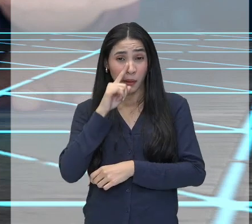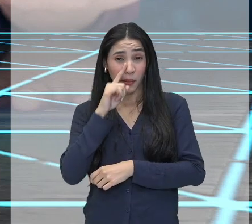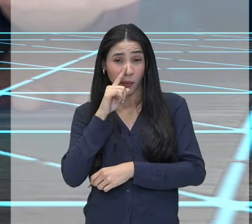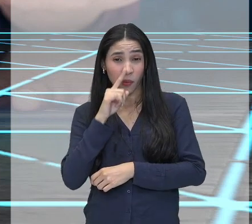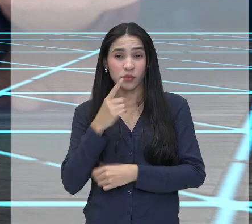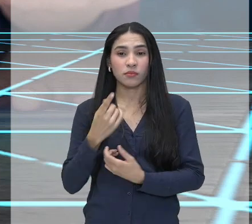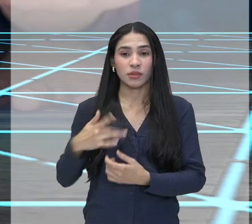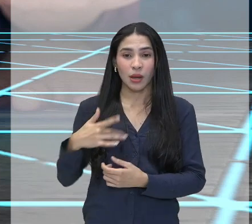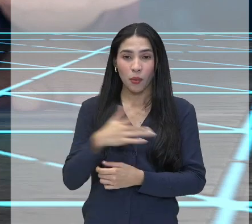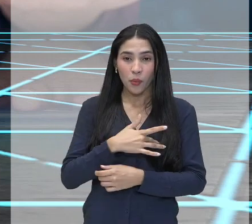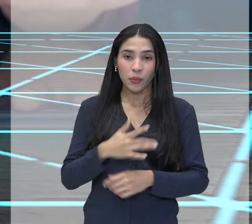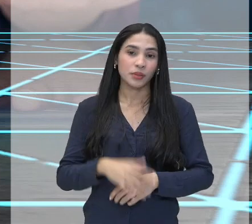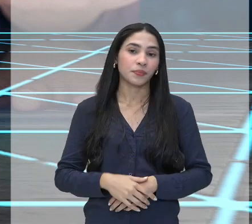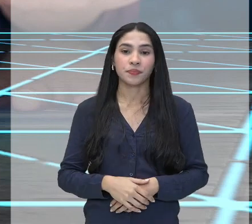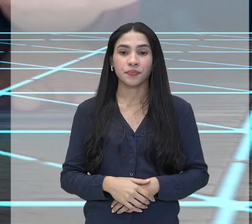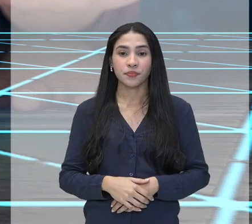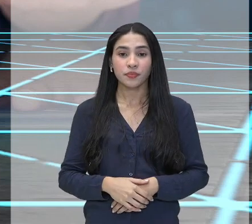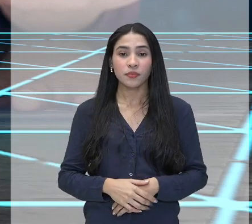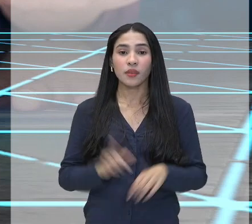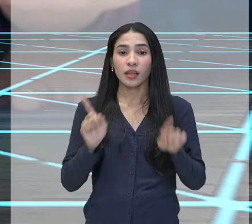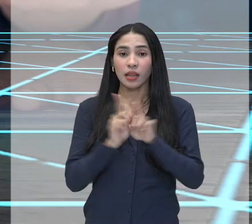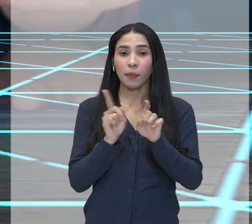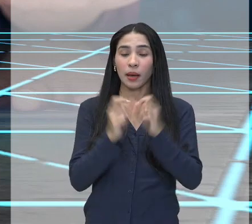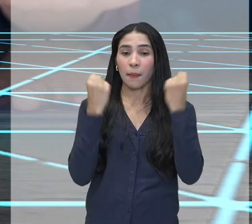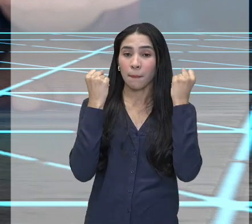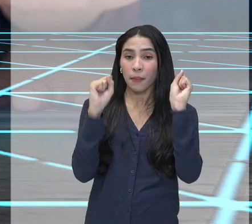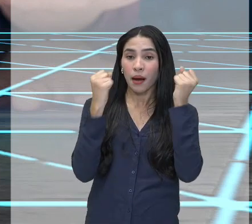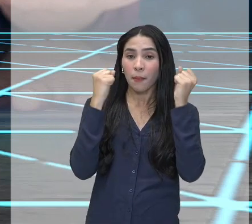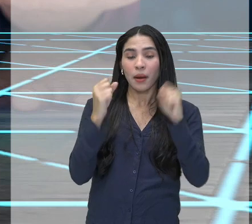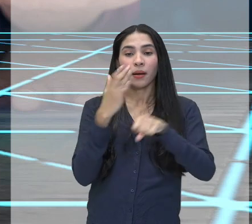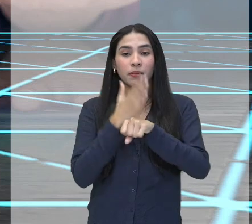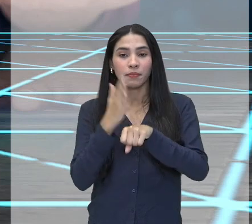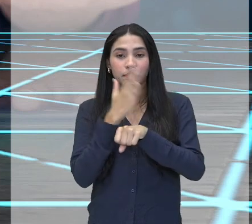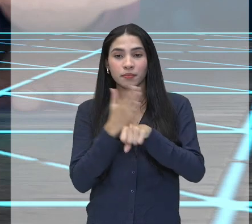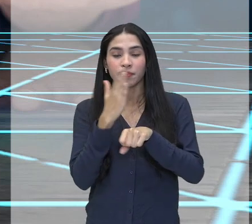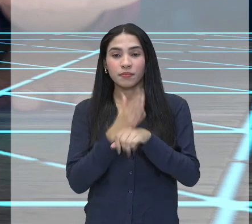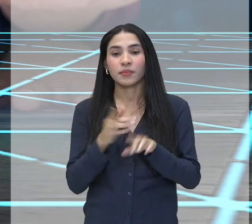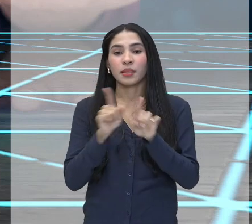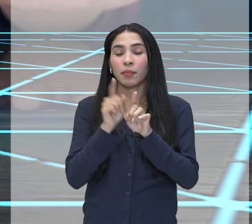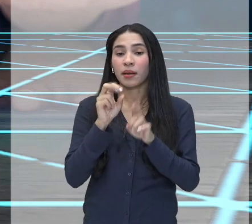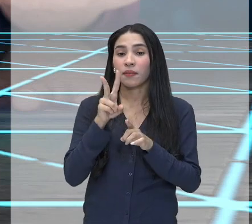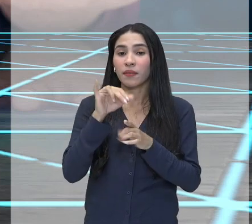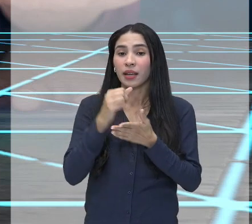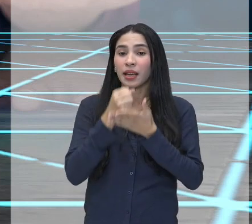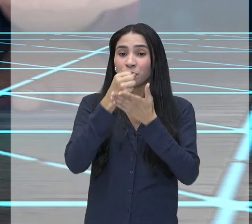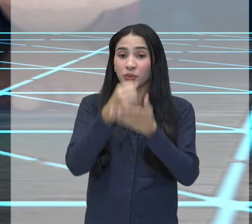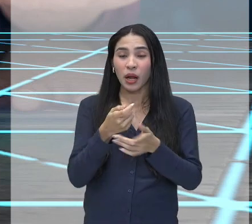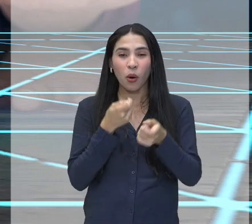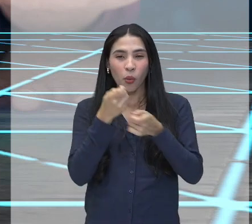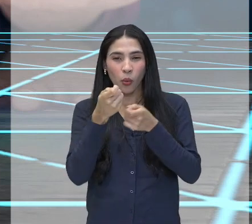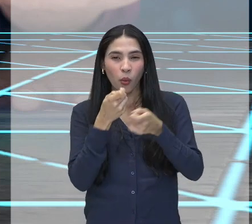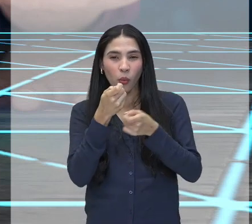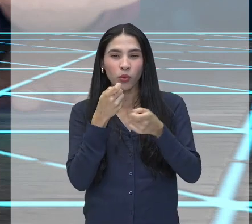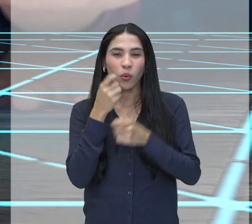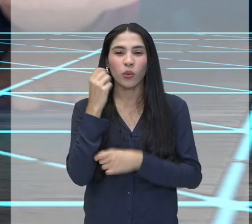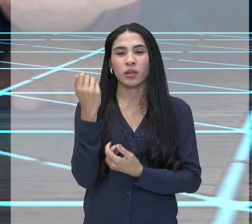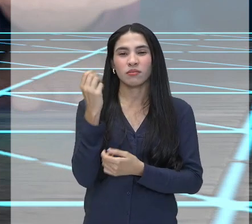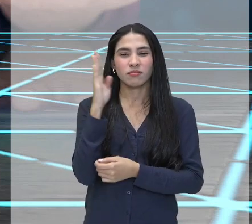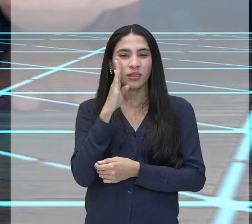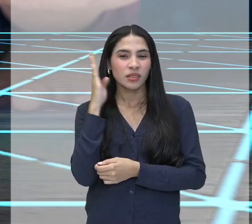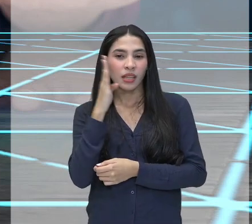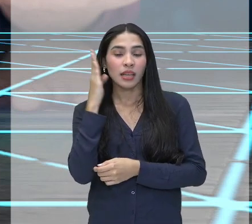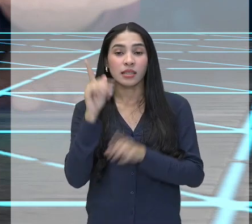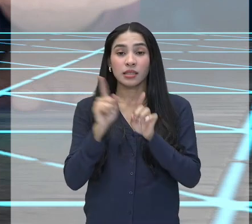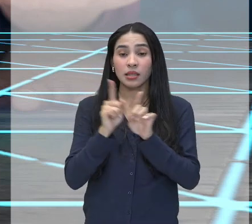saúde. O exercício físico também vai contribuir para o controle do estresse, aumento da disposição e